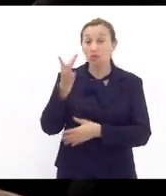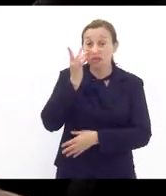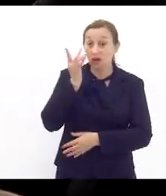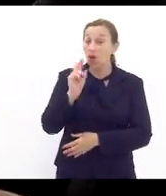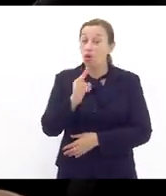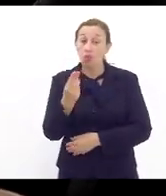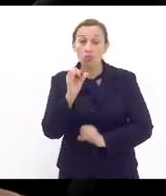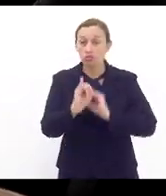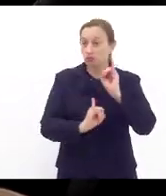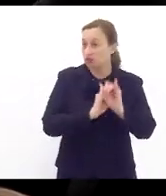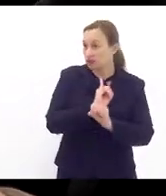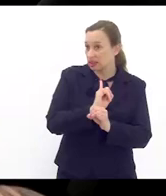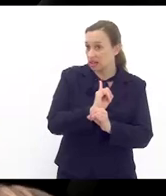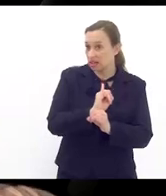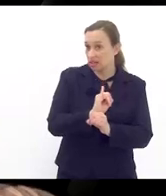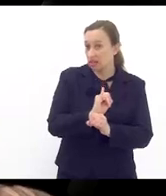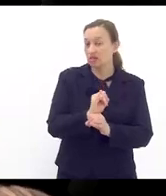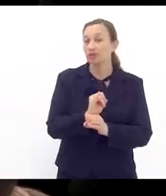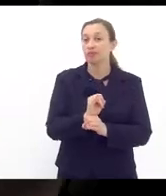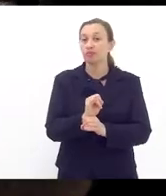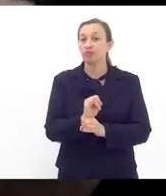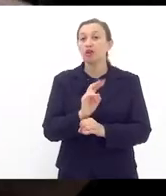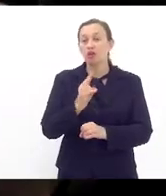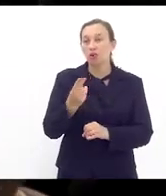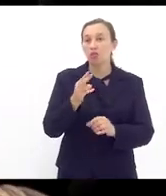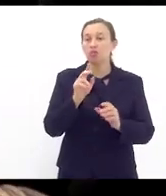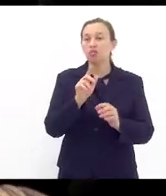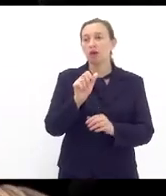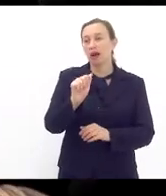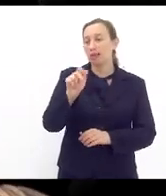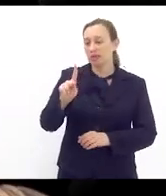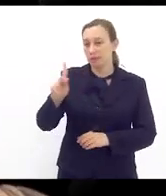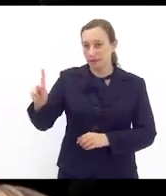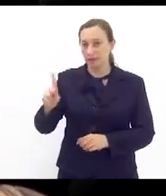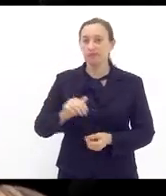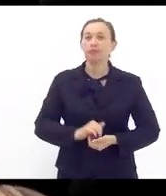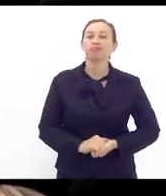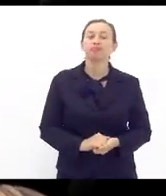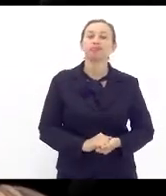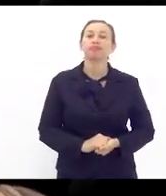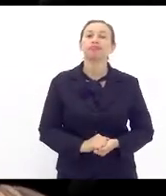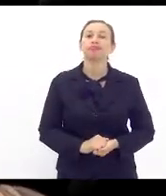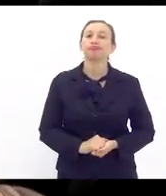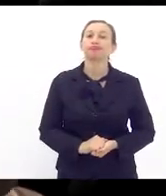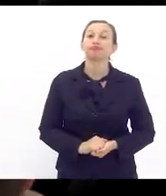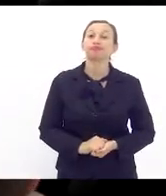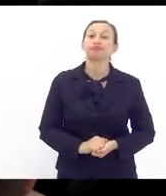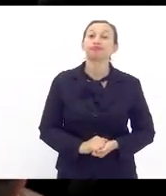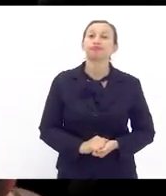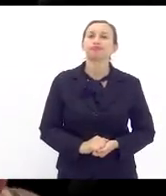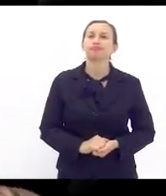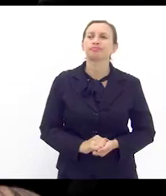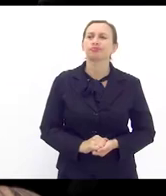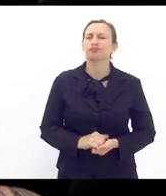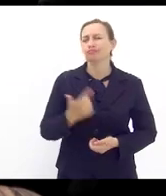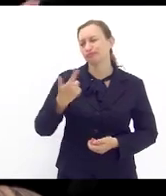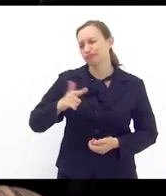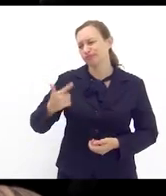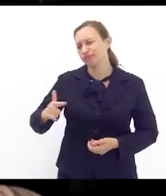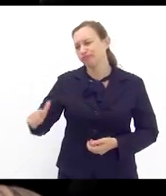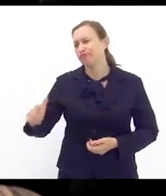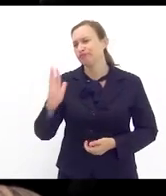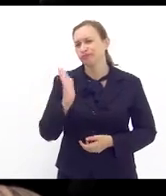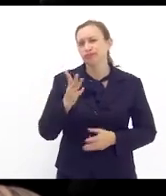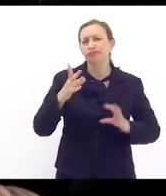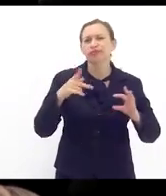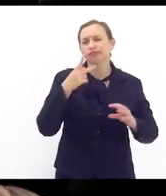online nós temos atendimento online ou pelo aplicativo eu vou ser até um pouco repetitiva porque já